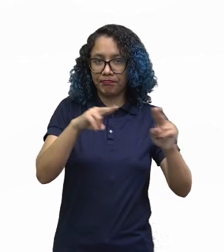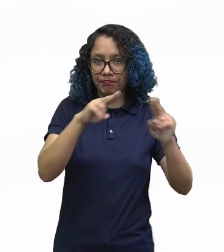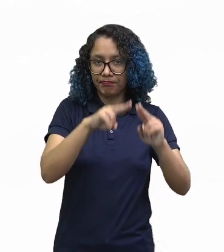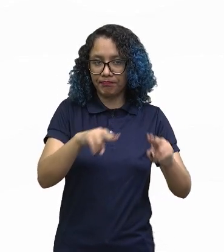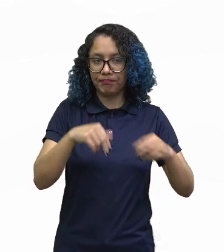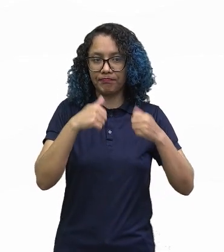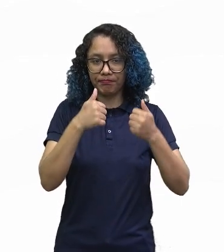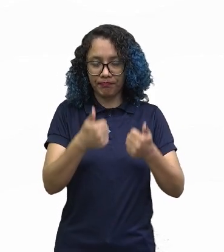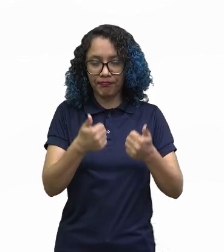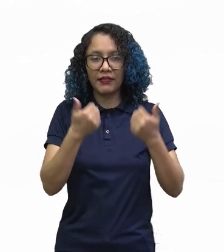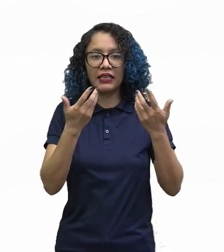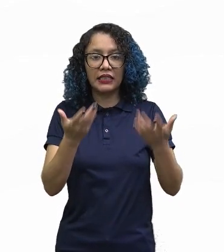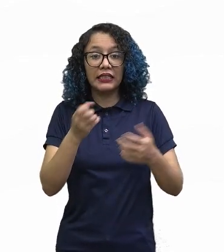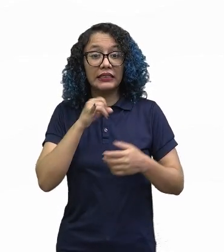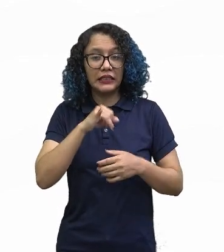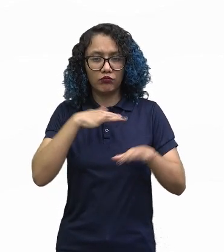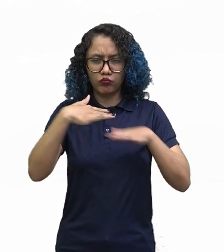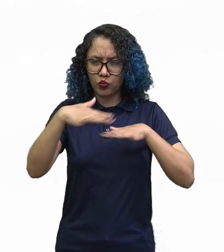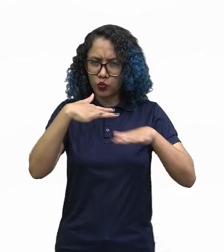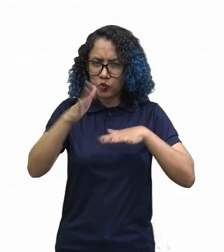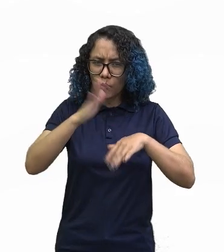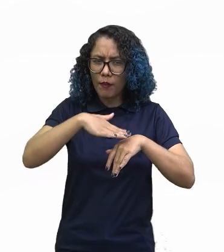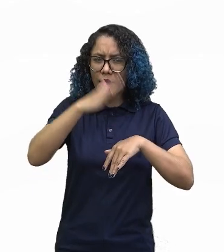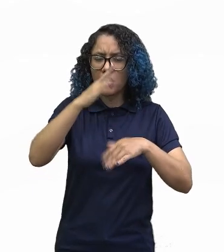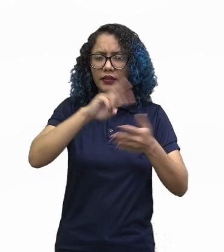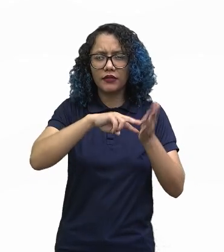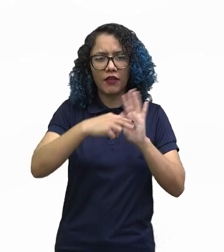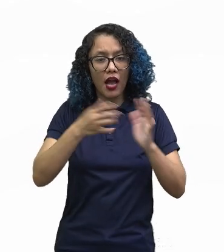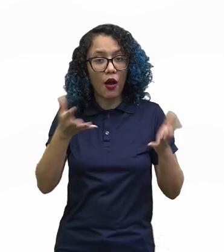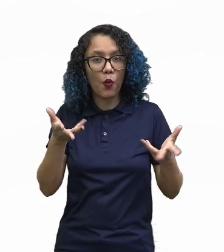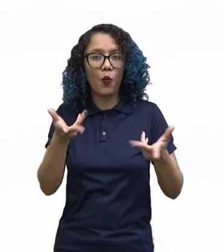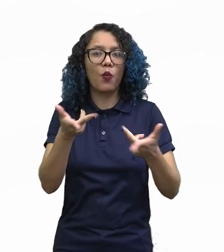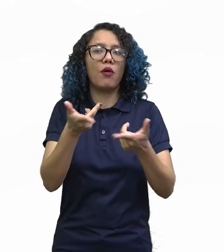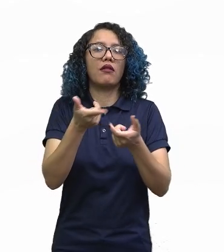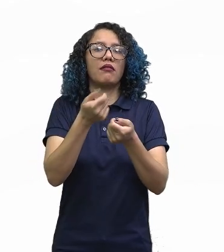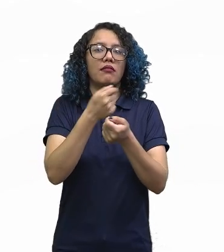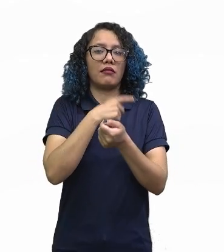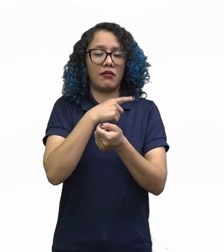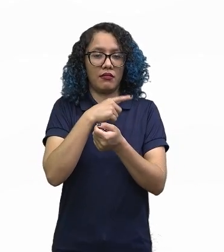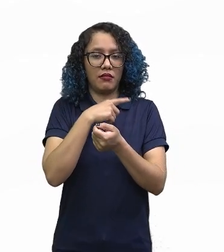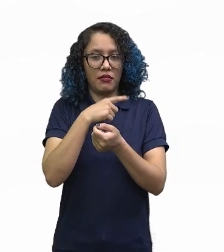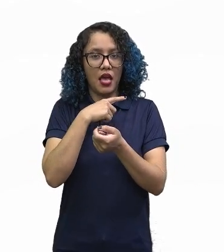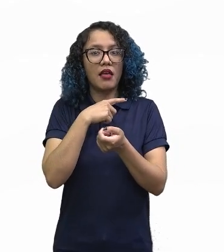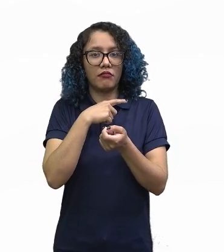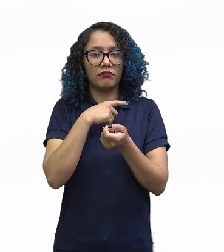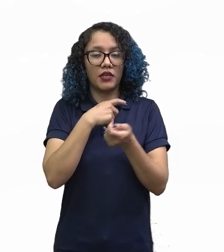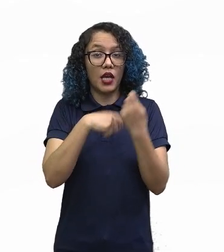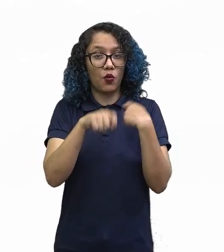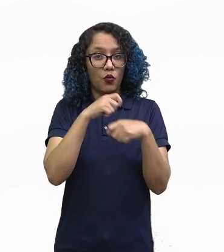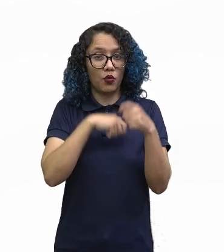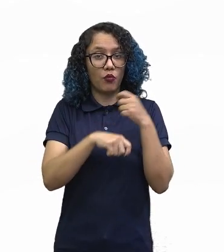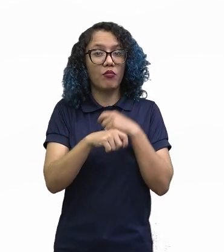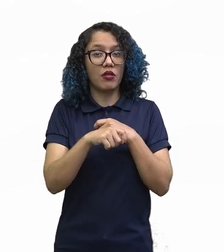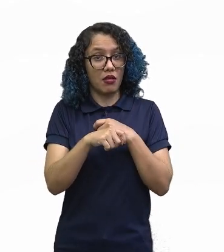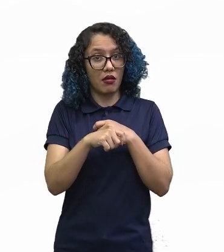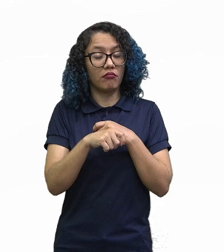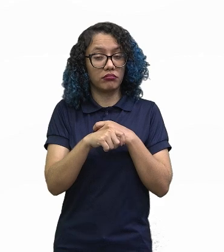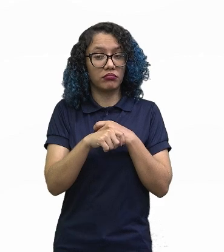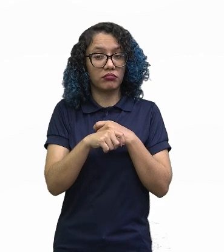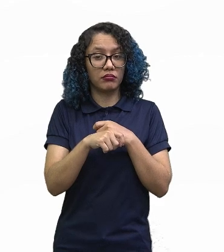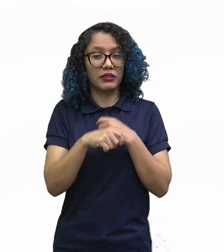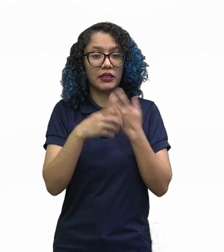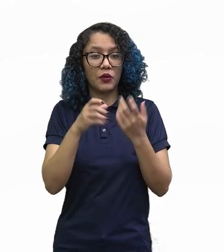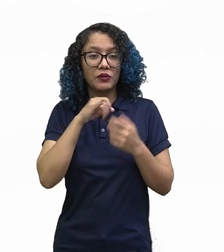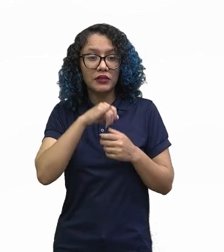Quanto maior o rendimento de uma máquina térmica, maior será a sua eficiência. Em outras palavras, uma máquina térmica